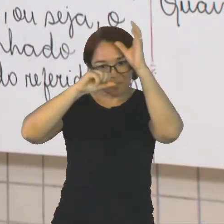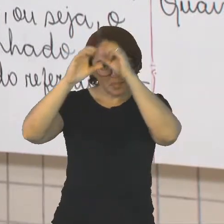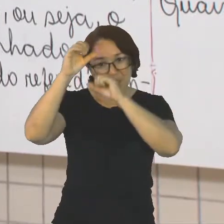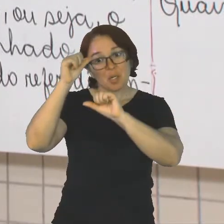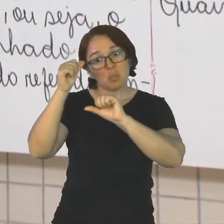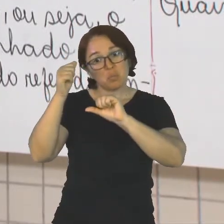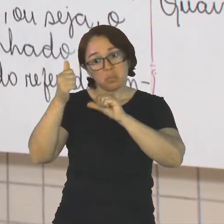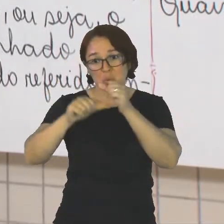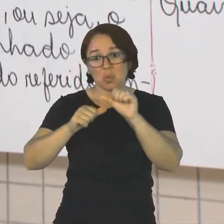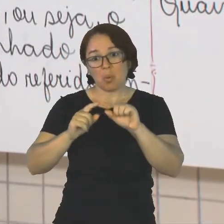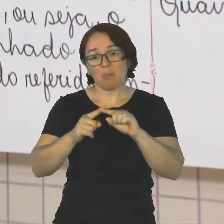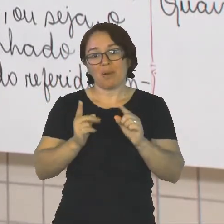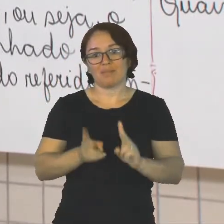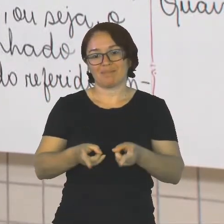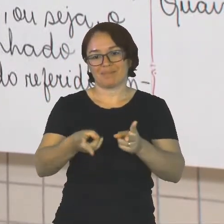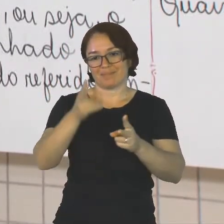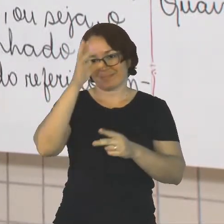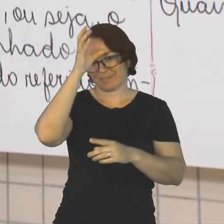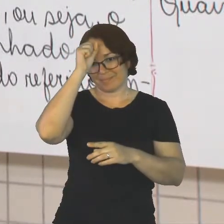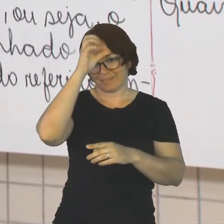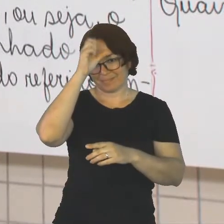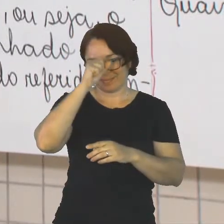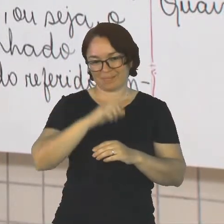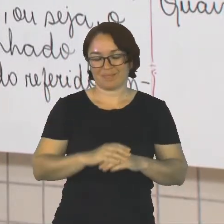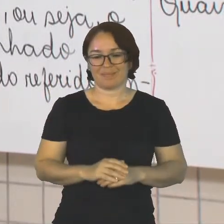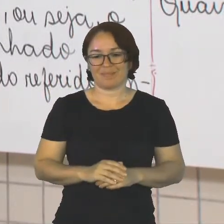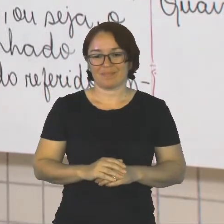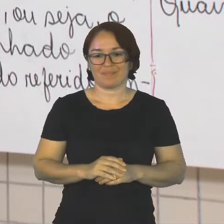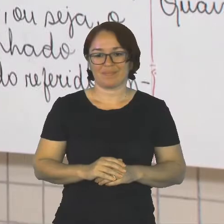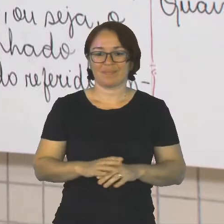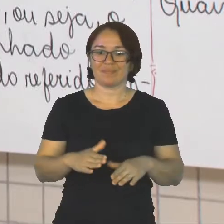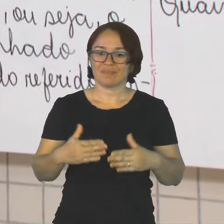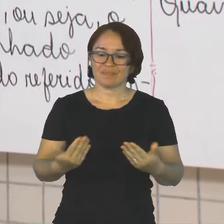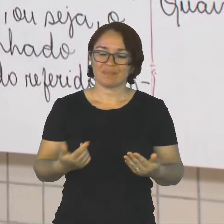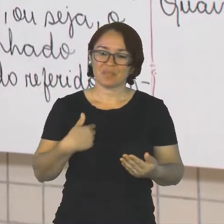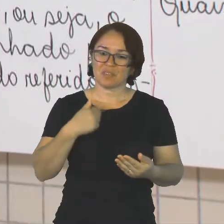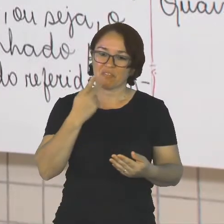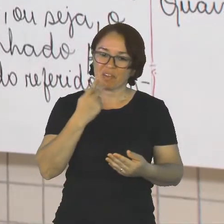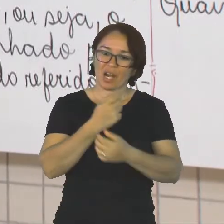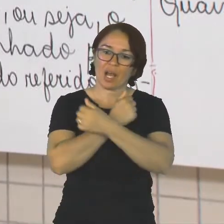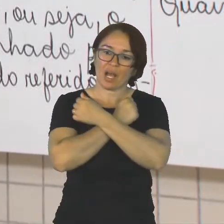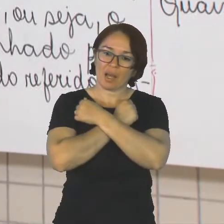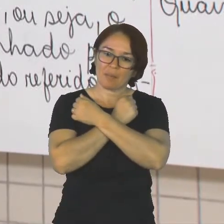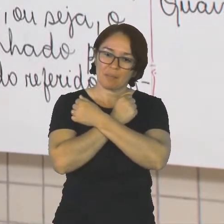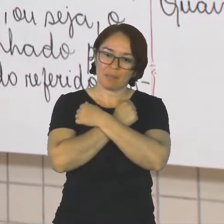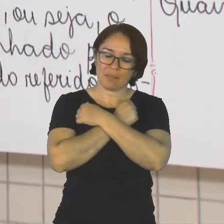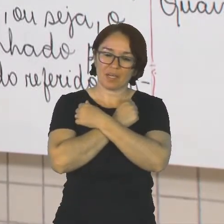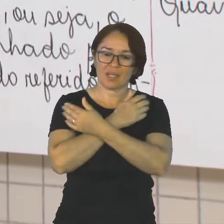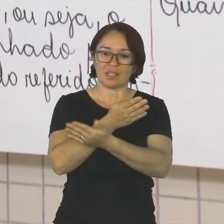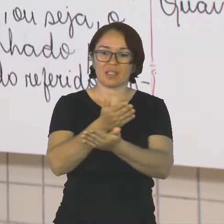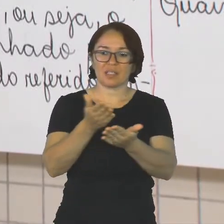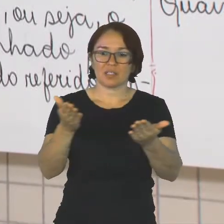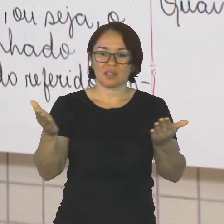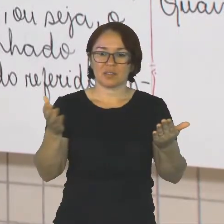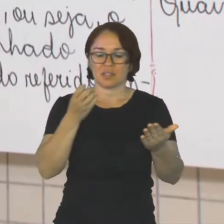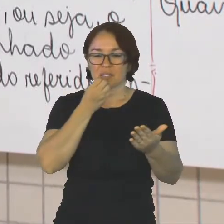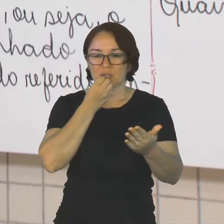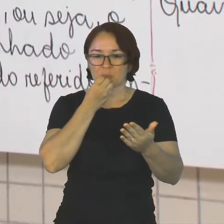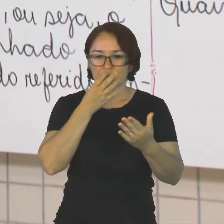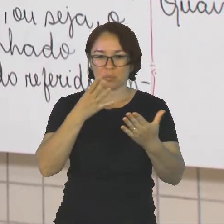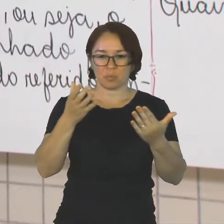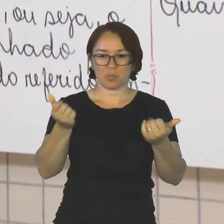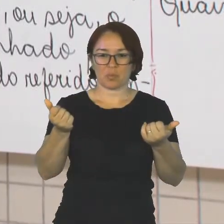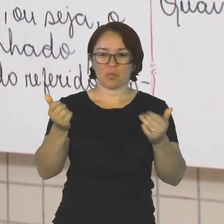maneira nova. E então, eu deixo aqui o meu abraço, desejo boas festas para vocês, um